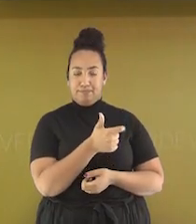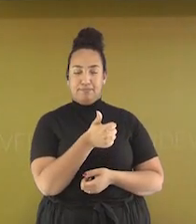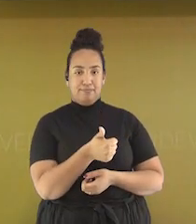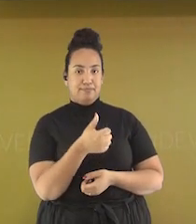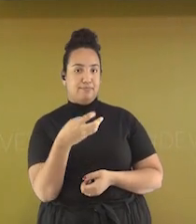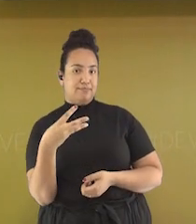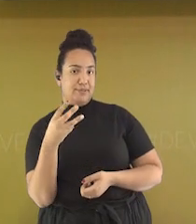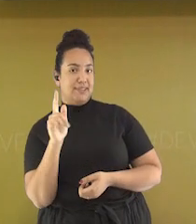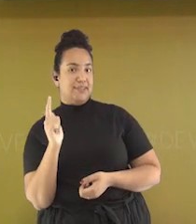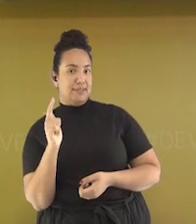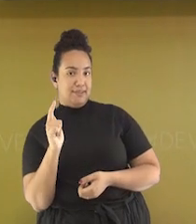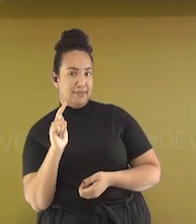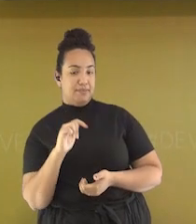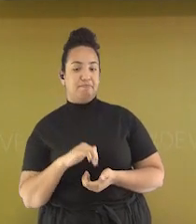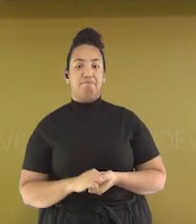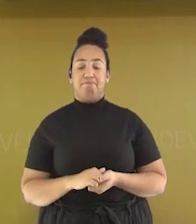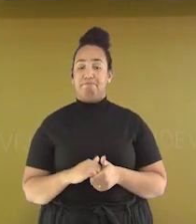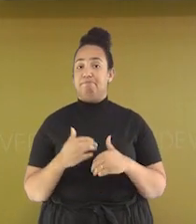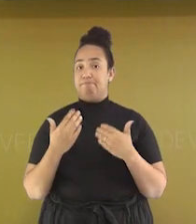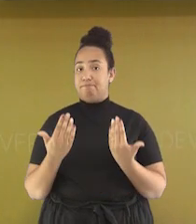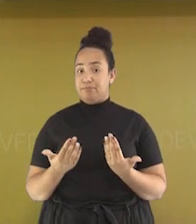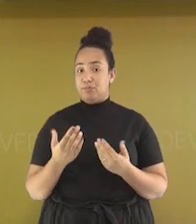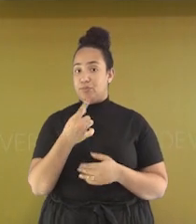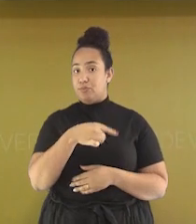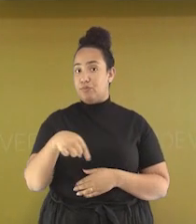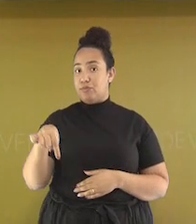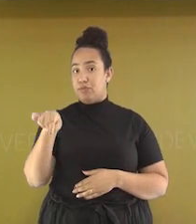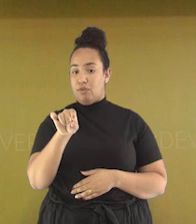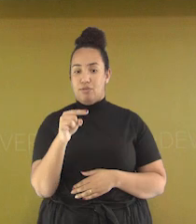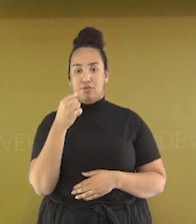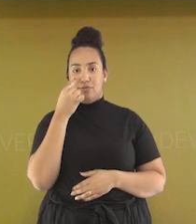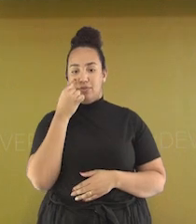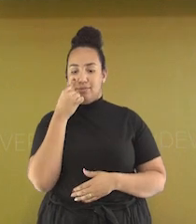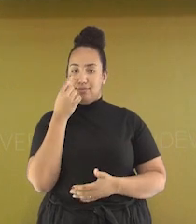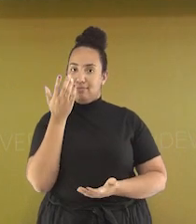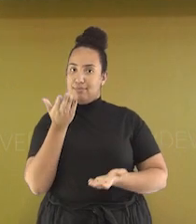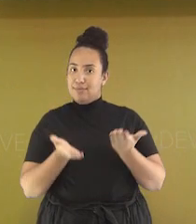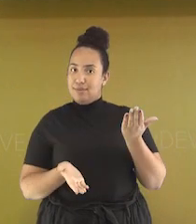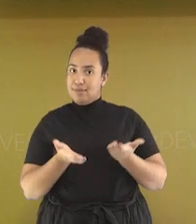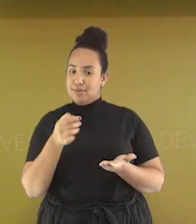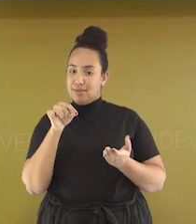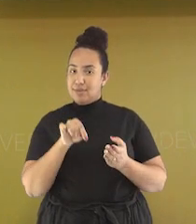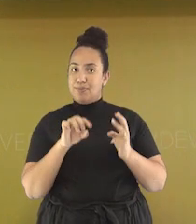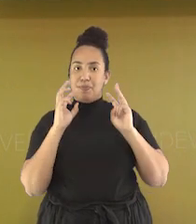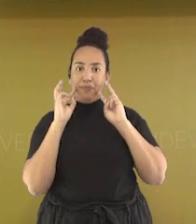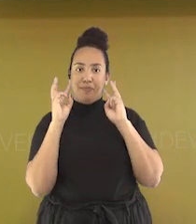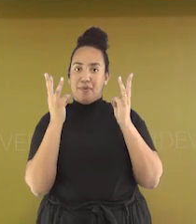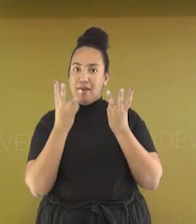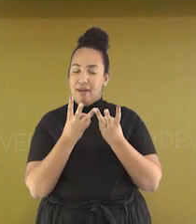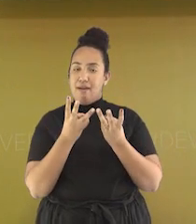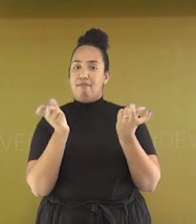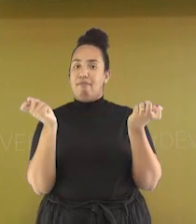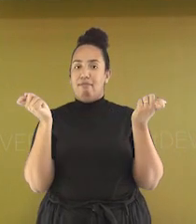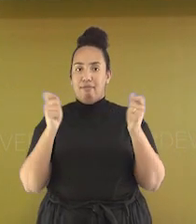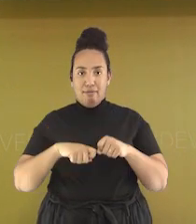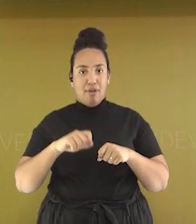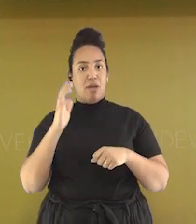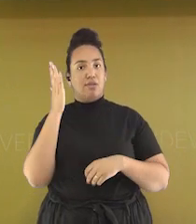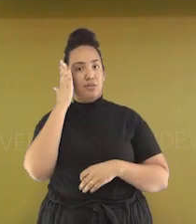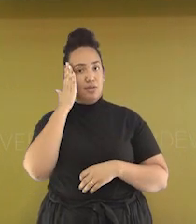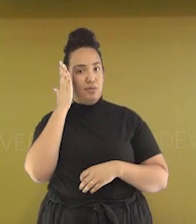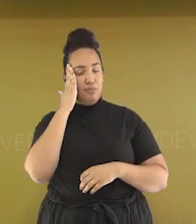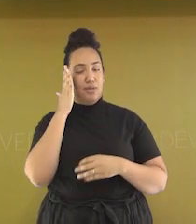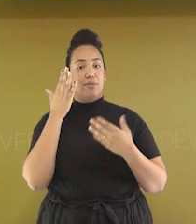com 213 gramas. Assim, ao medirmos, utilizando uma balança, a massa de um produto, objeto